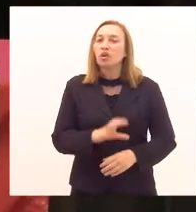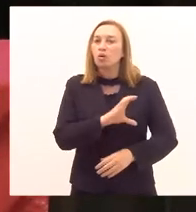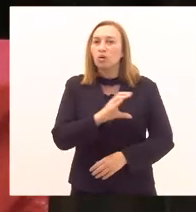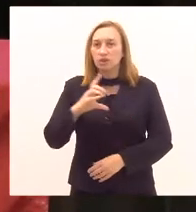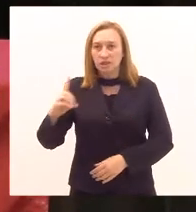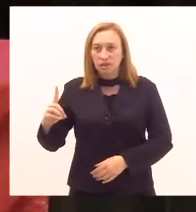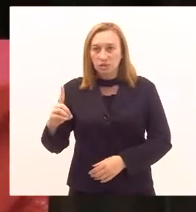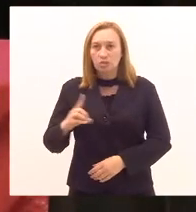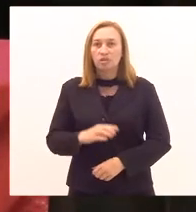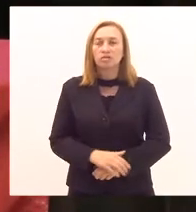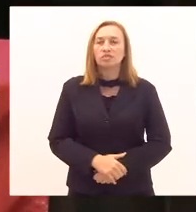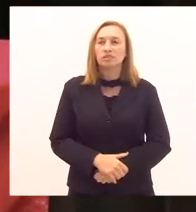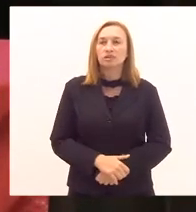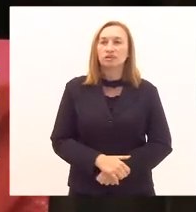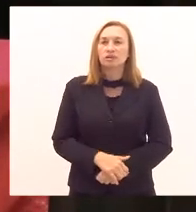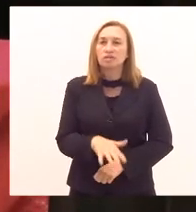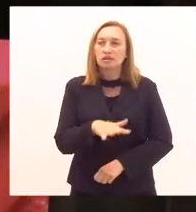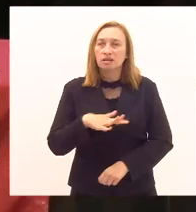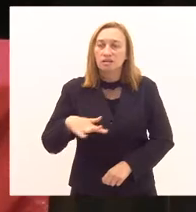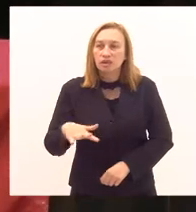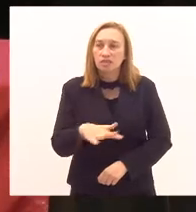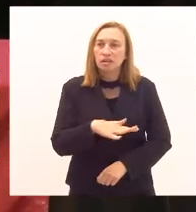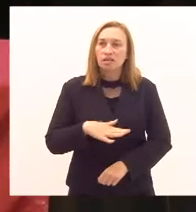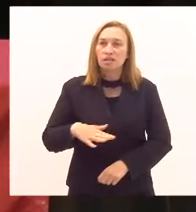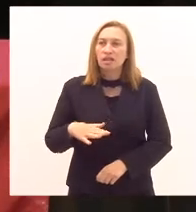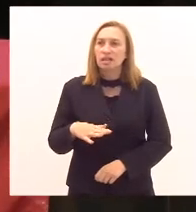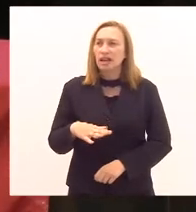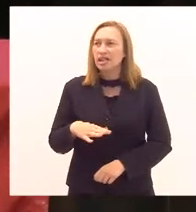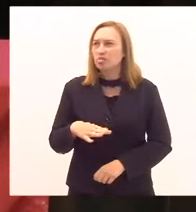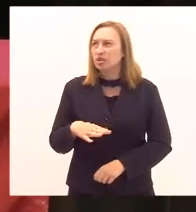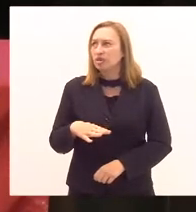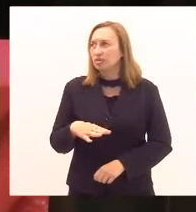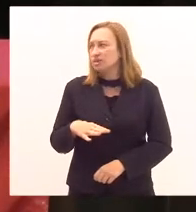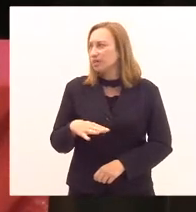coordenadora da área lésbica